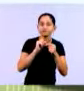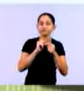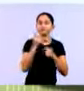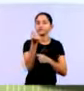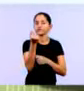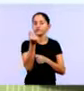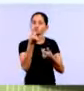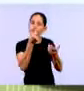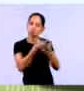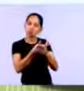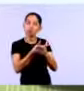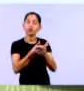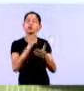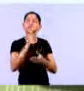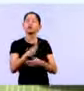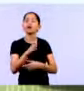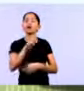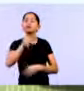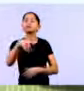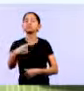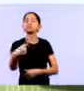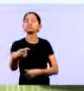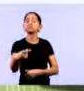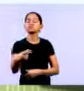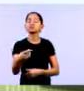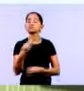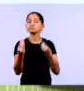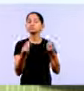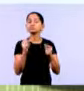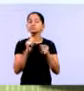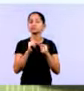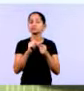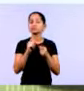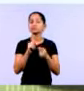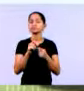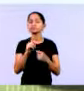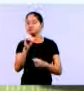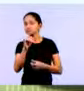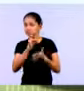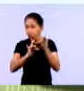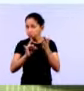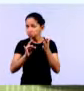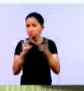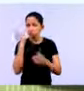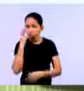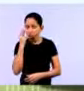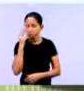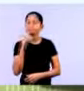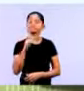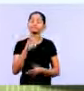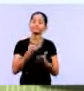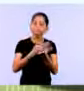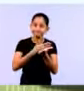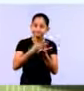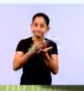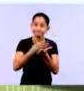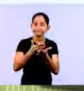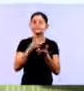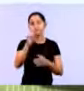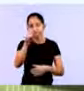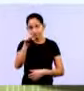de uma mercadoria. E aí, como que se constitui essa obrigação tributária? Ela se constitui, de fato, a partir do